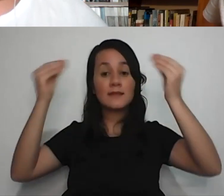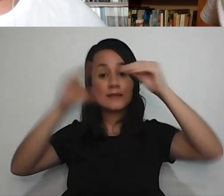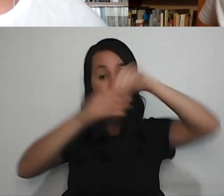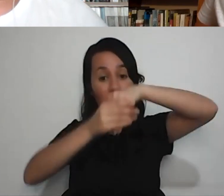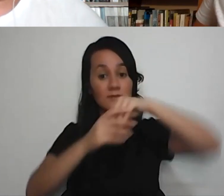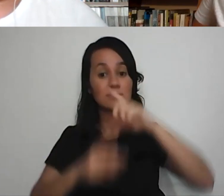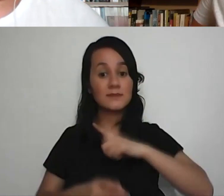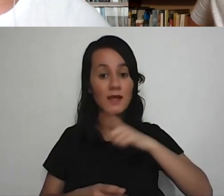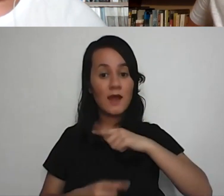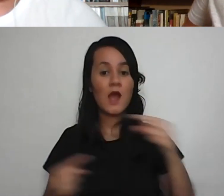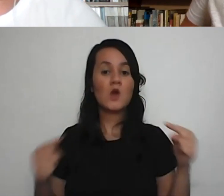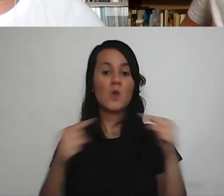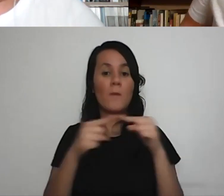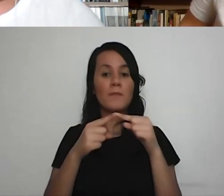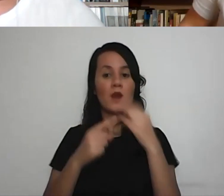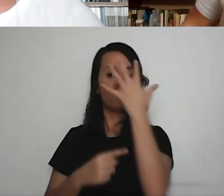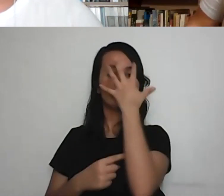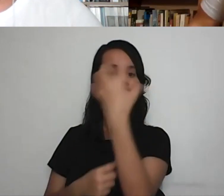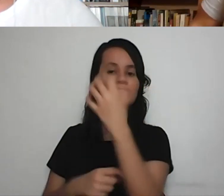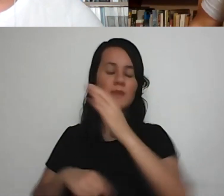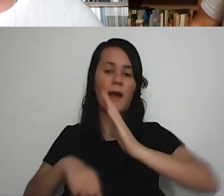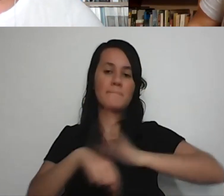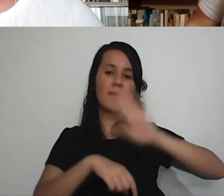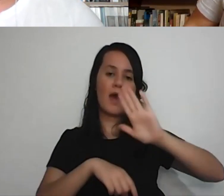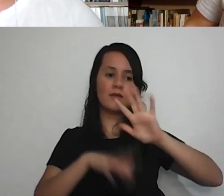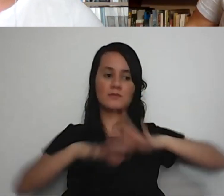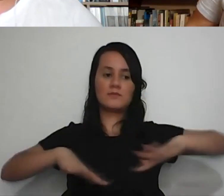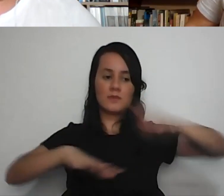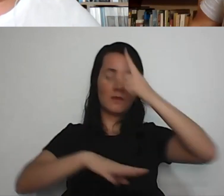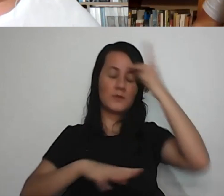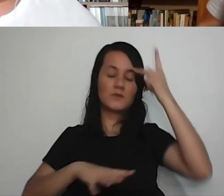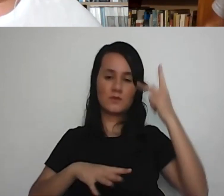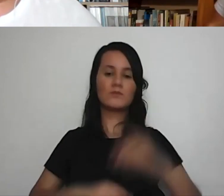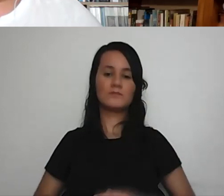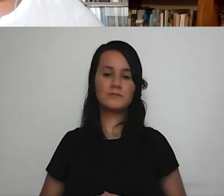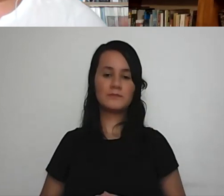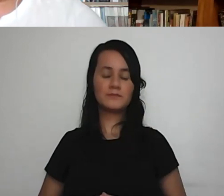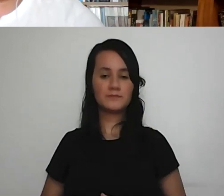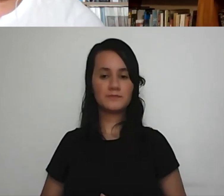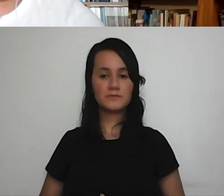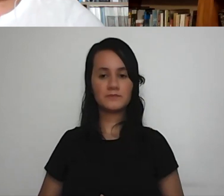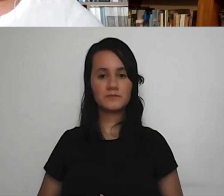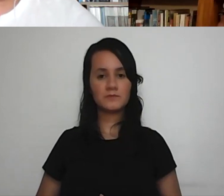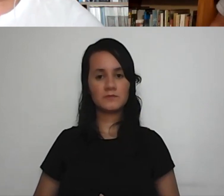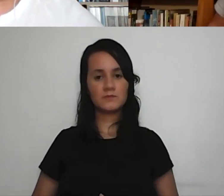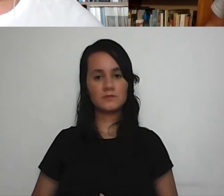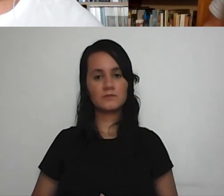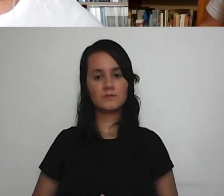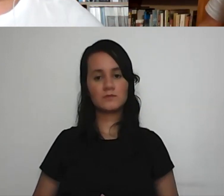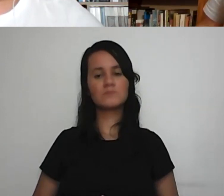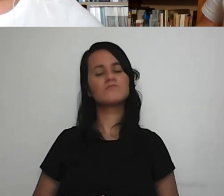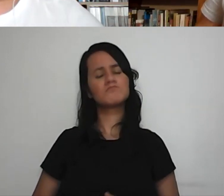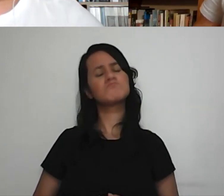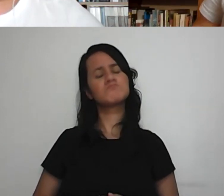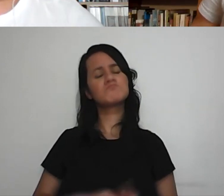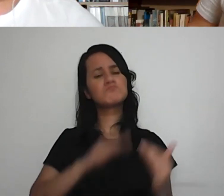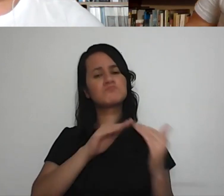você torna a biblioteca mais atraente também para esse público, né? Não, acho que sim. Acho